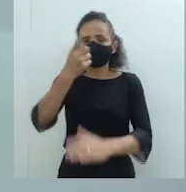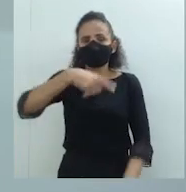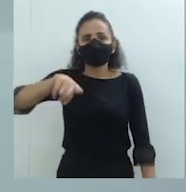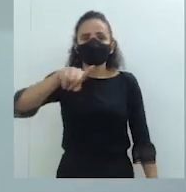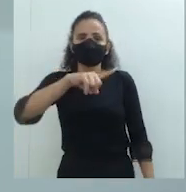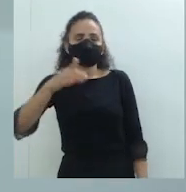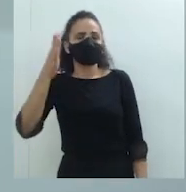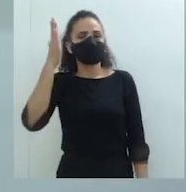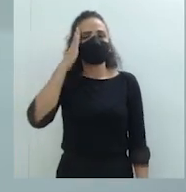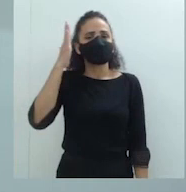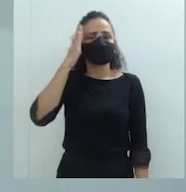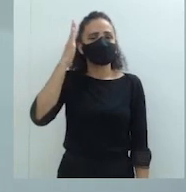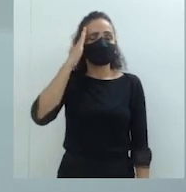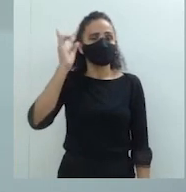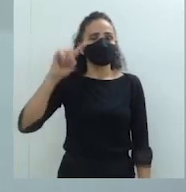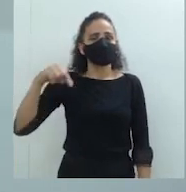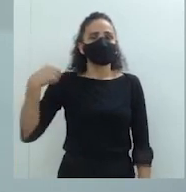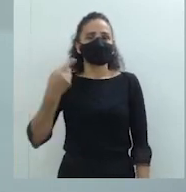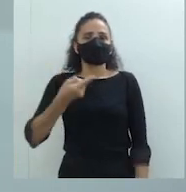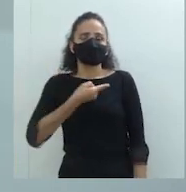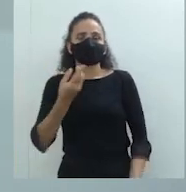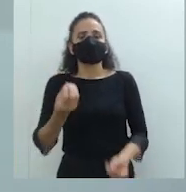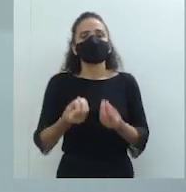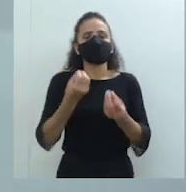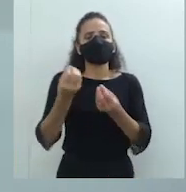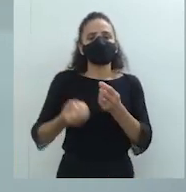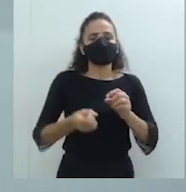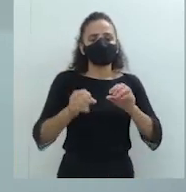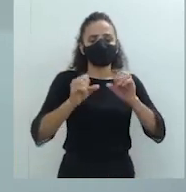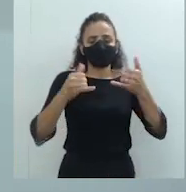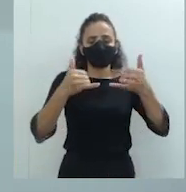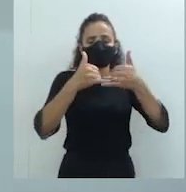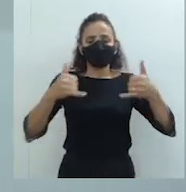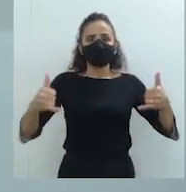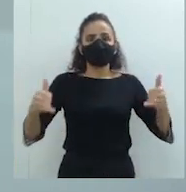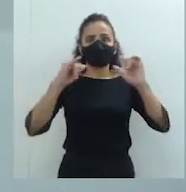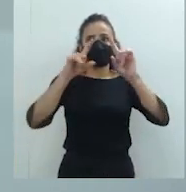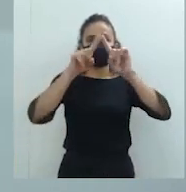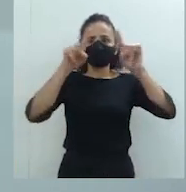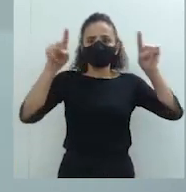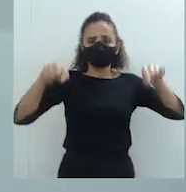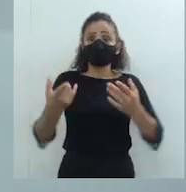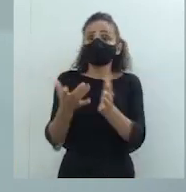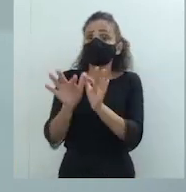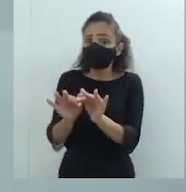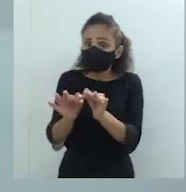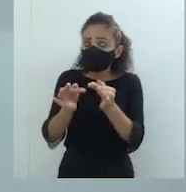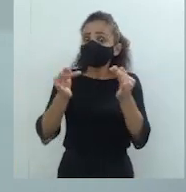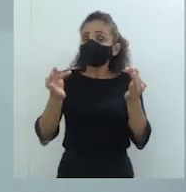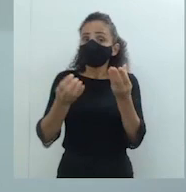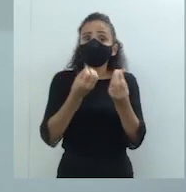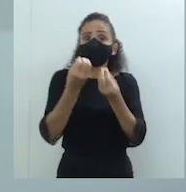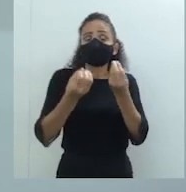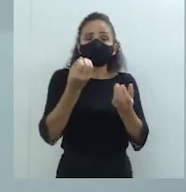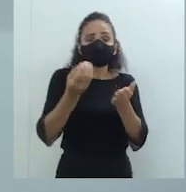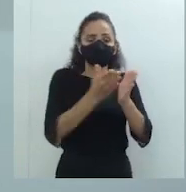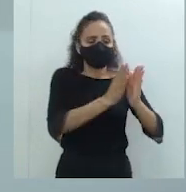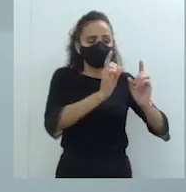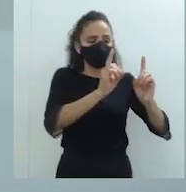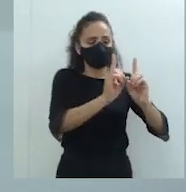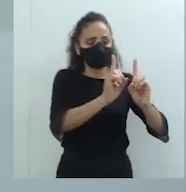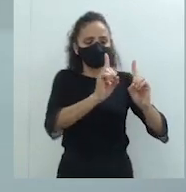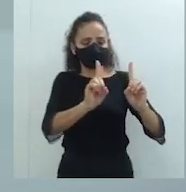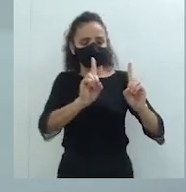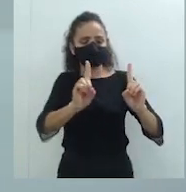tenham entendido quando a gente falou dessa questão do circuito elétrico, quando ele é simples e quando ele é